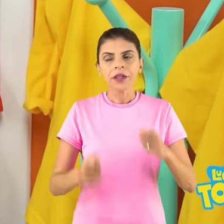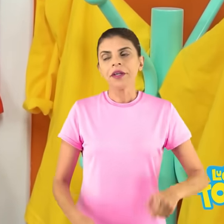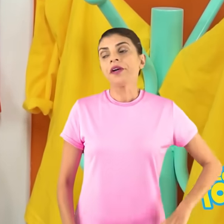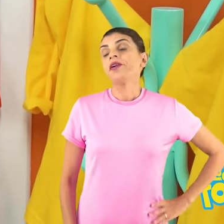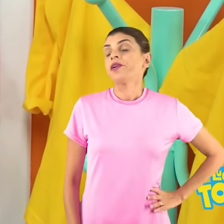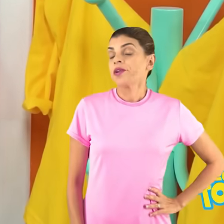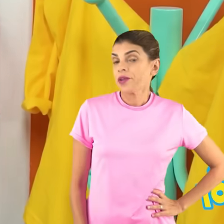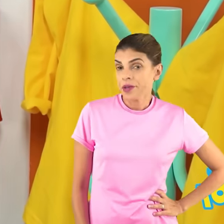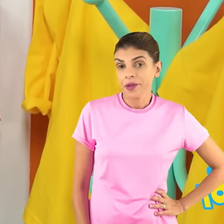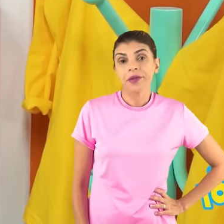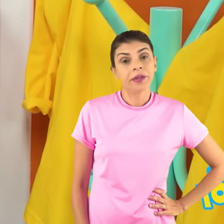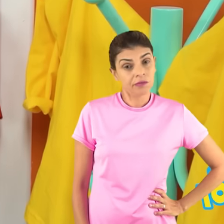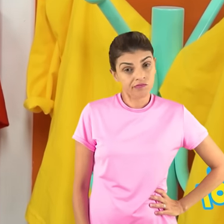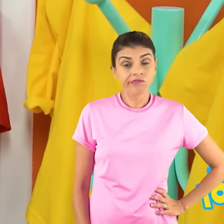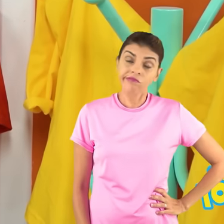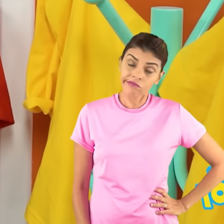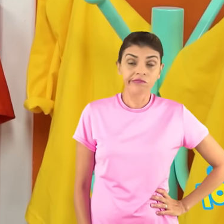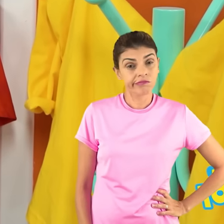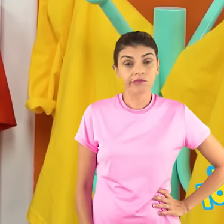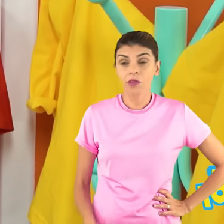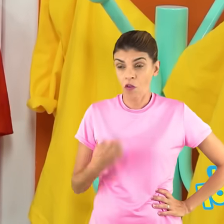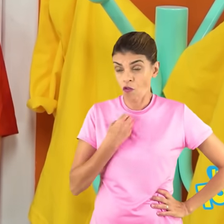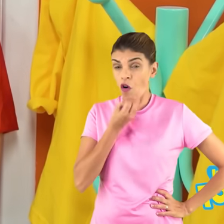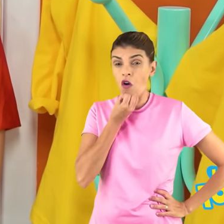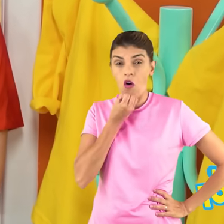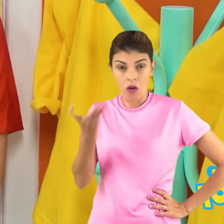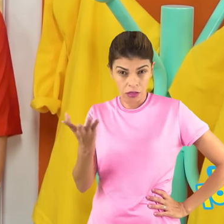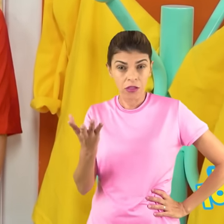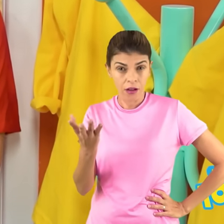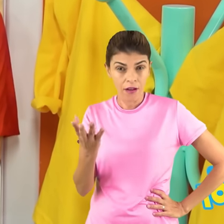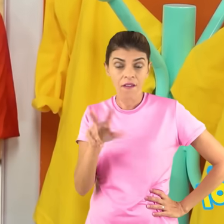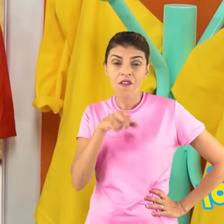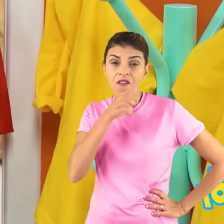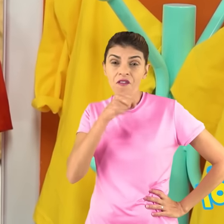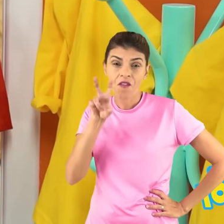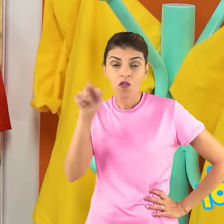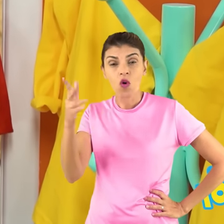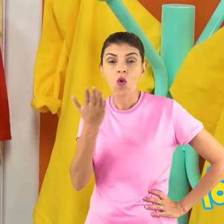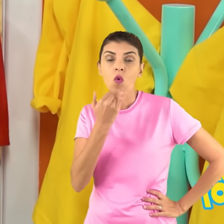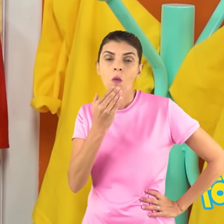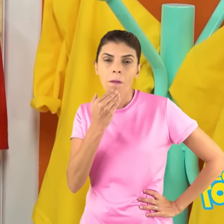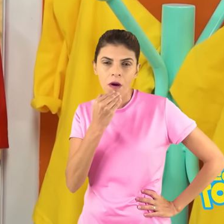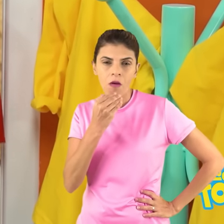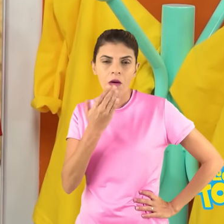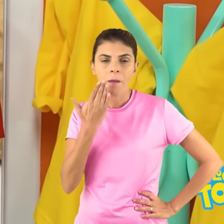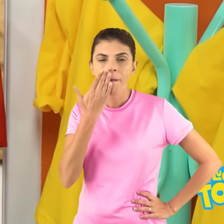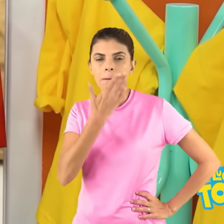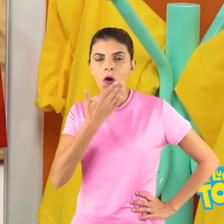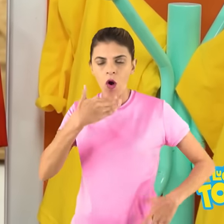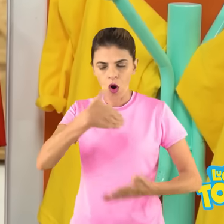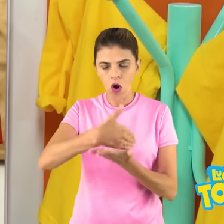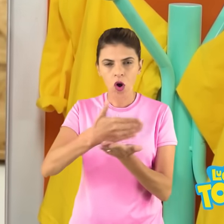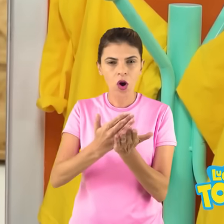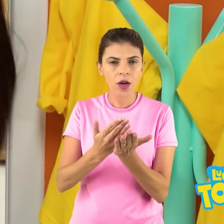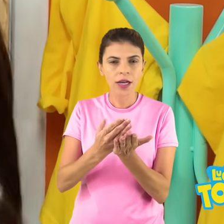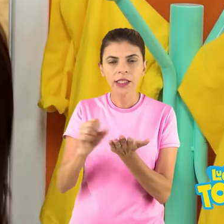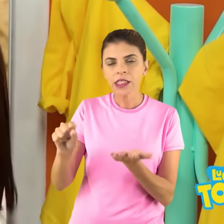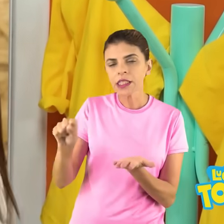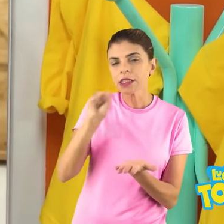Ah, é? Então eu vou contar pra vovó que você comeu o bolo de cenoura inteiro antes da